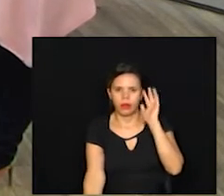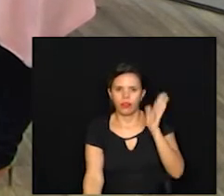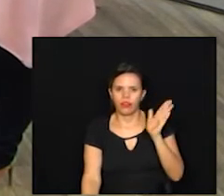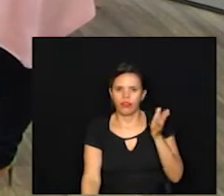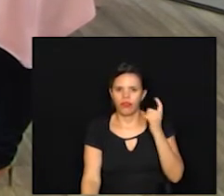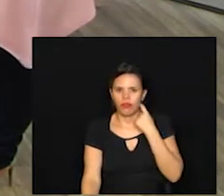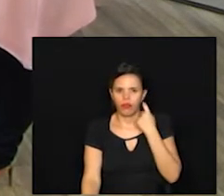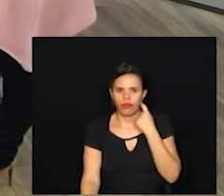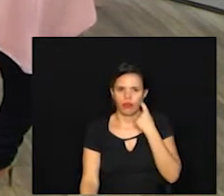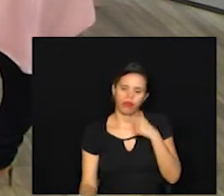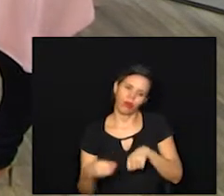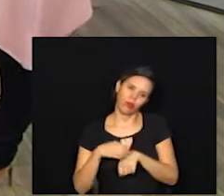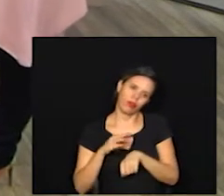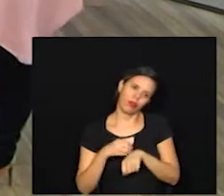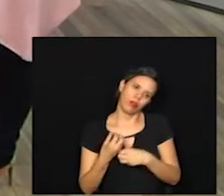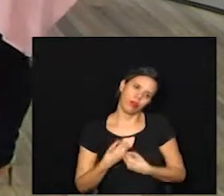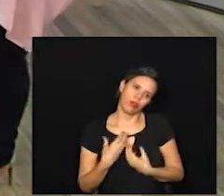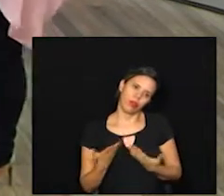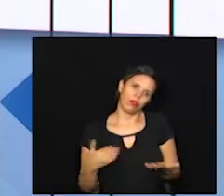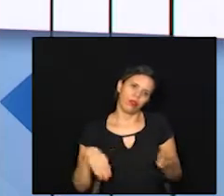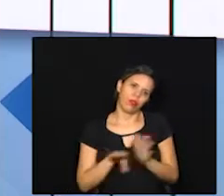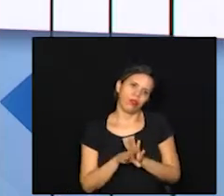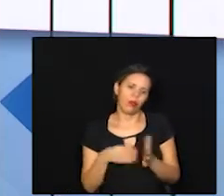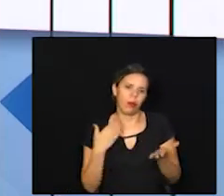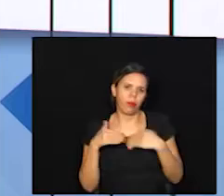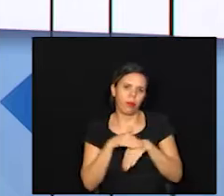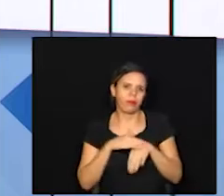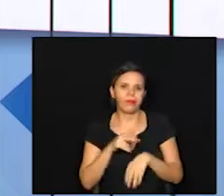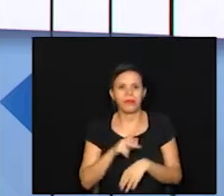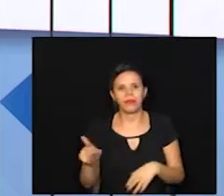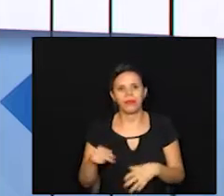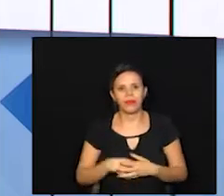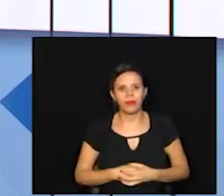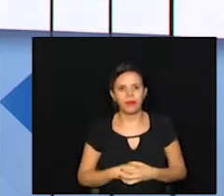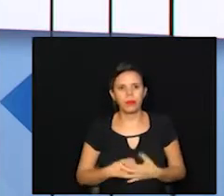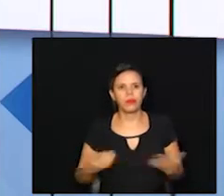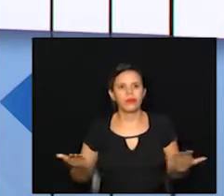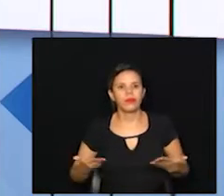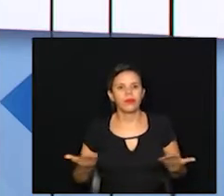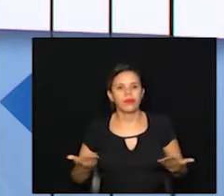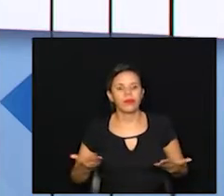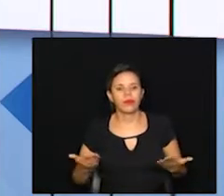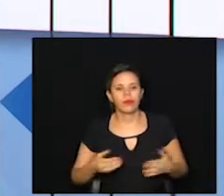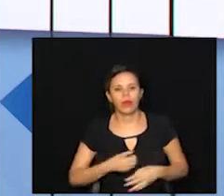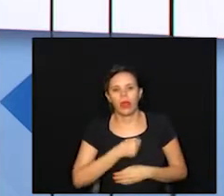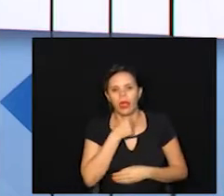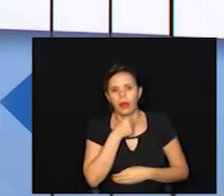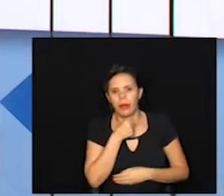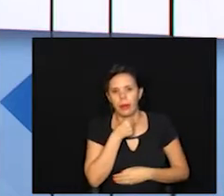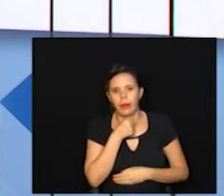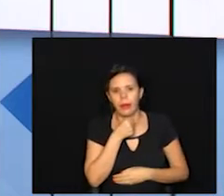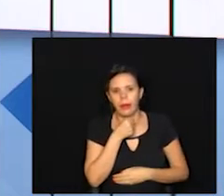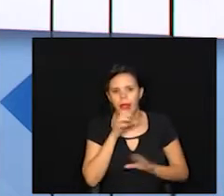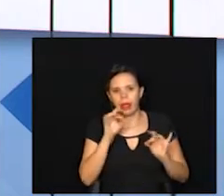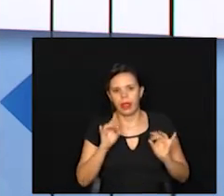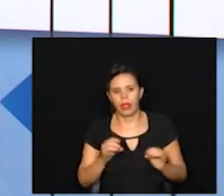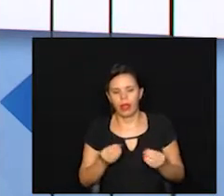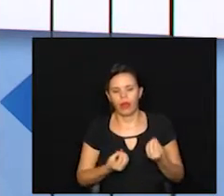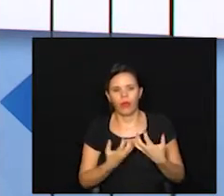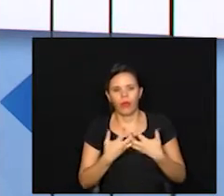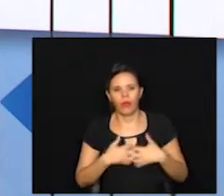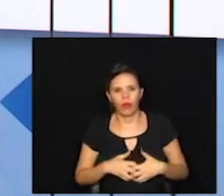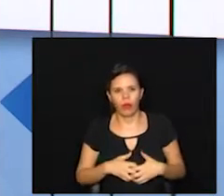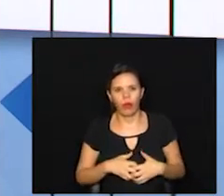na sexta-feira, trouxe essa informação para a gente, conversou com o presidente e hoje, em uma reportagem, a gente detalha como foi